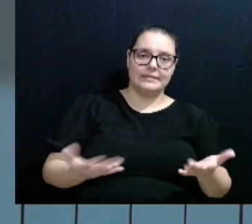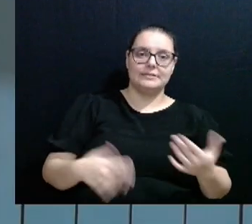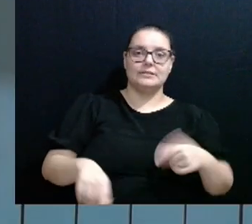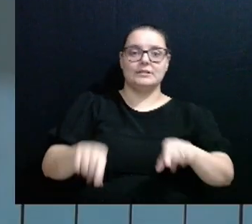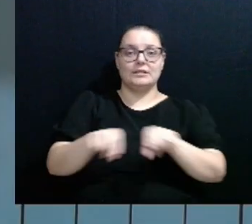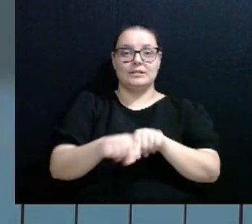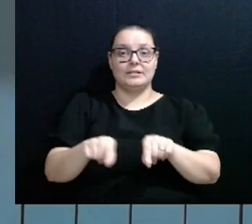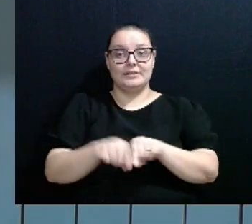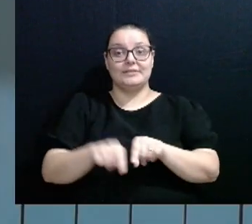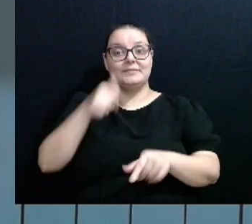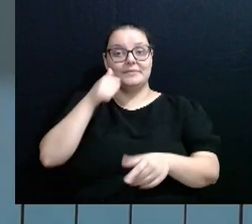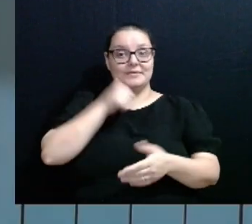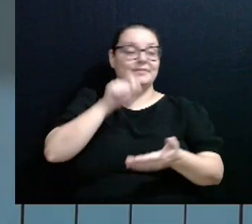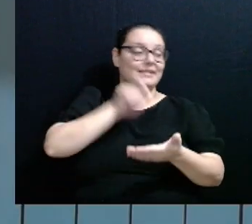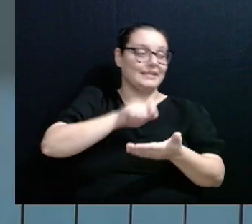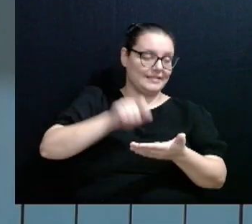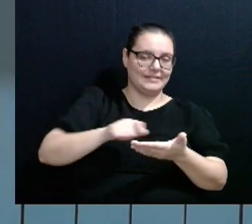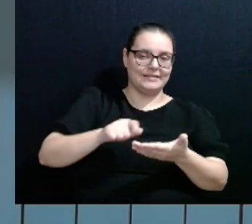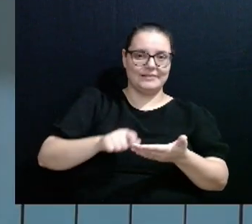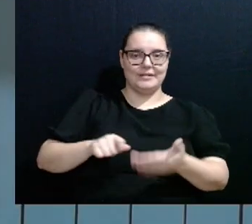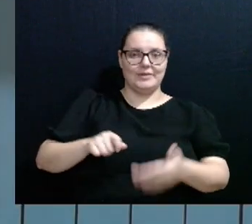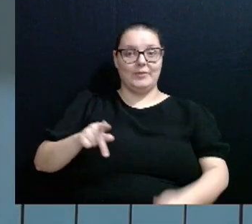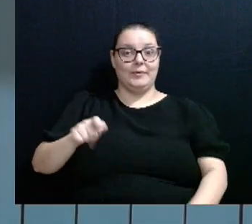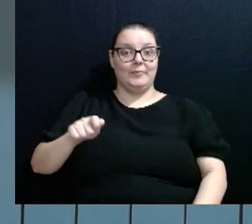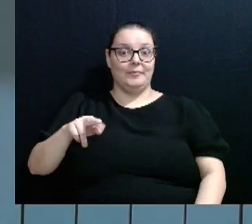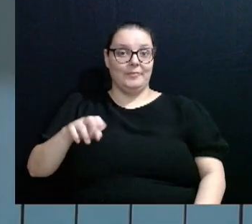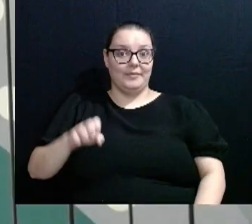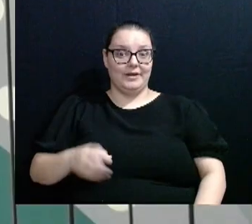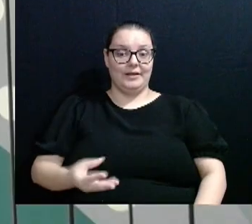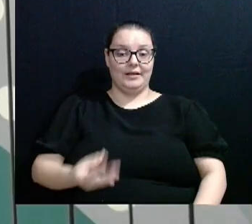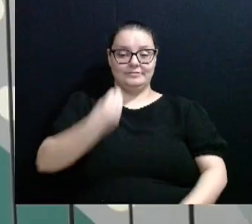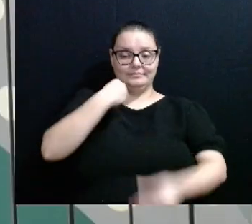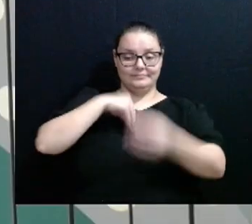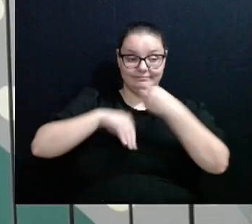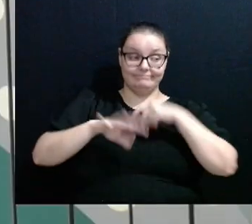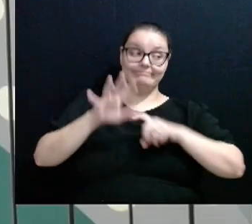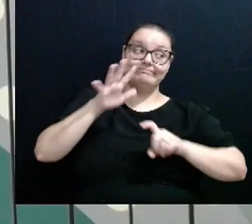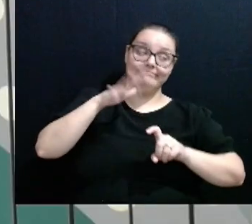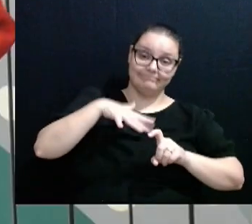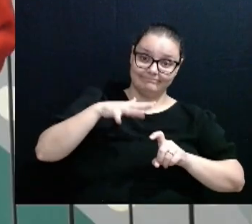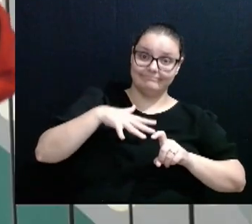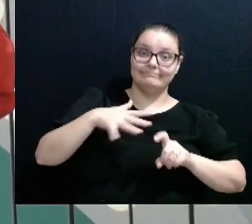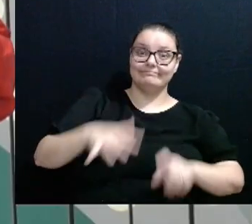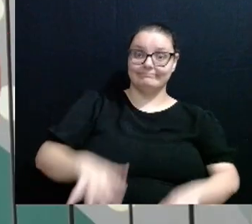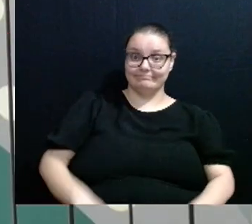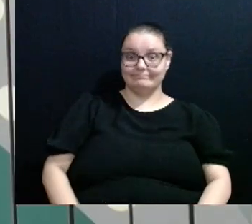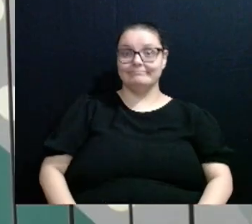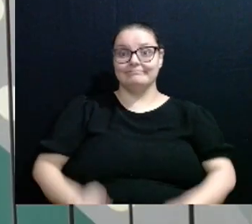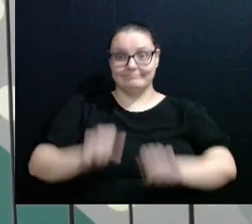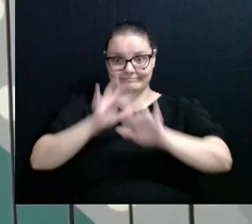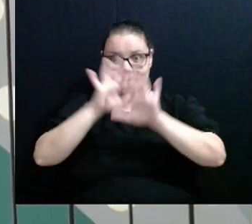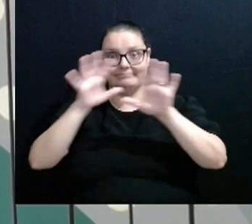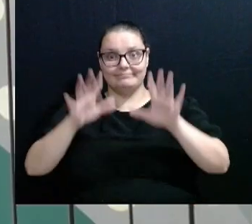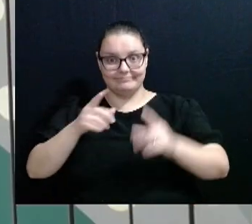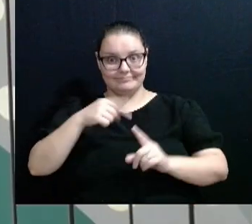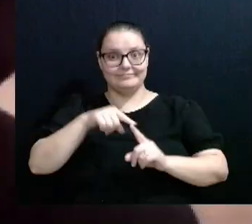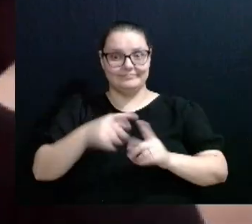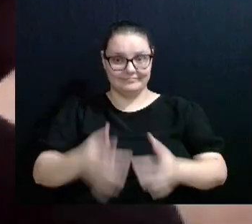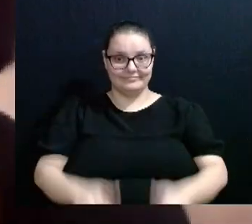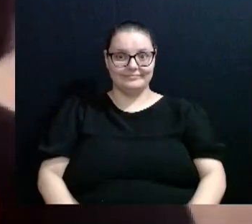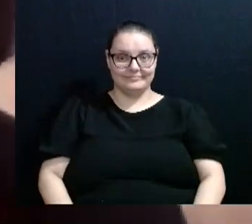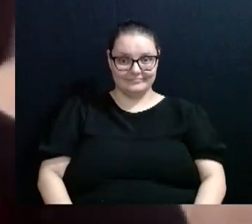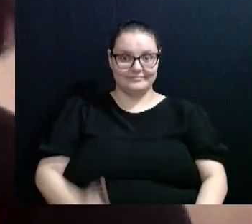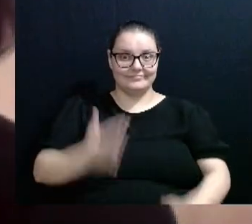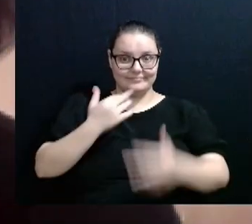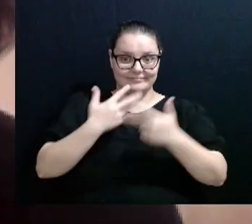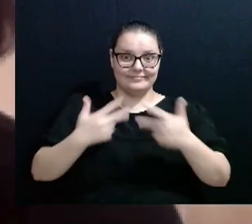né, da obra Pare de Engolir Mito, né, que aborda aí de forma clara e objetiva sobre a alimentação. Olha